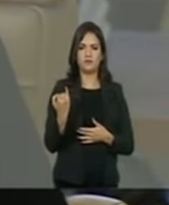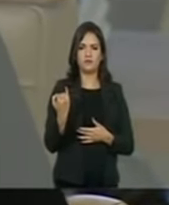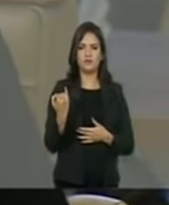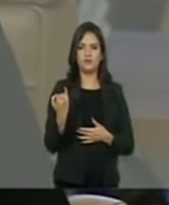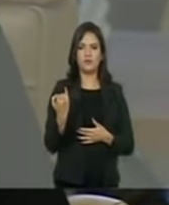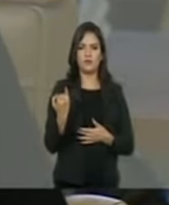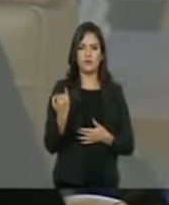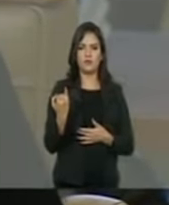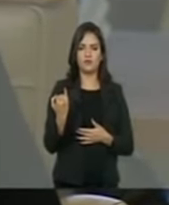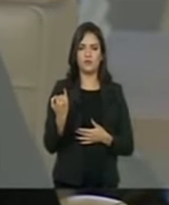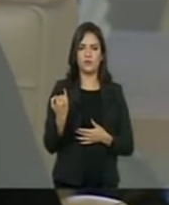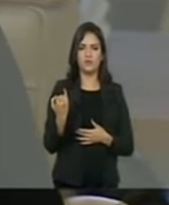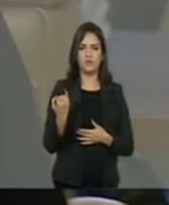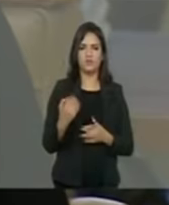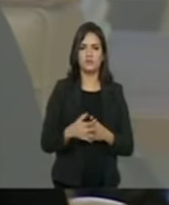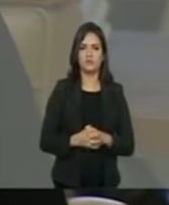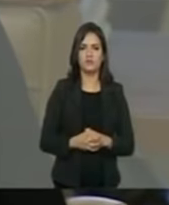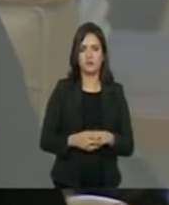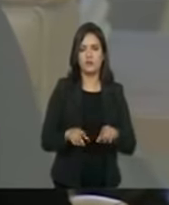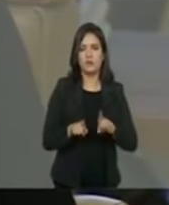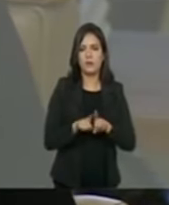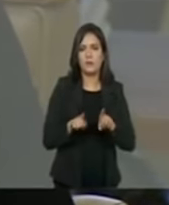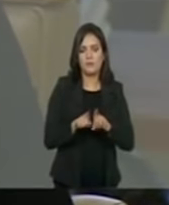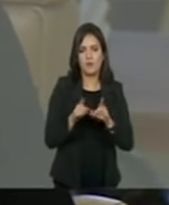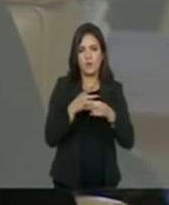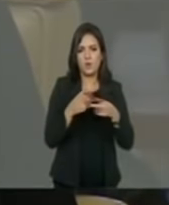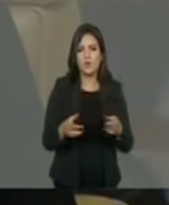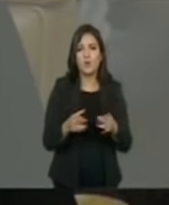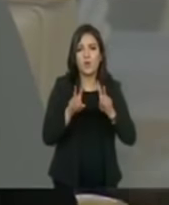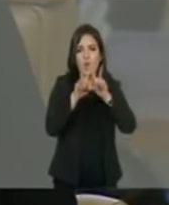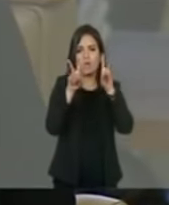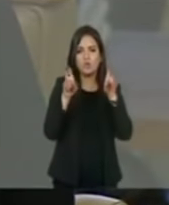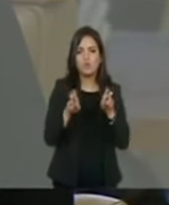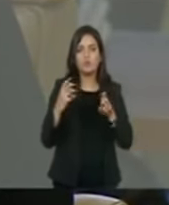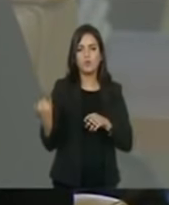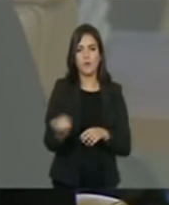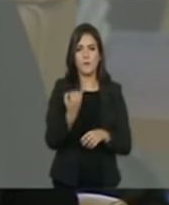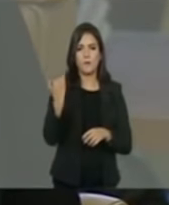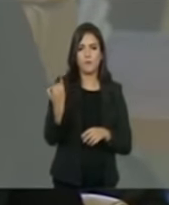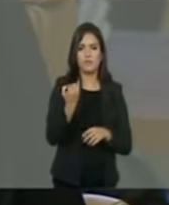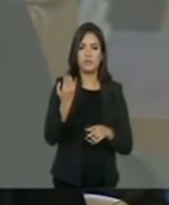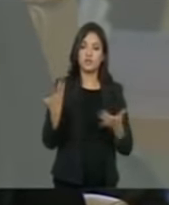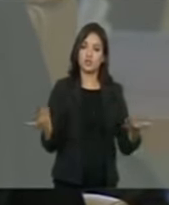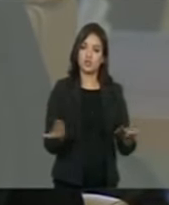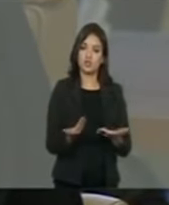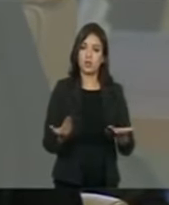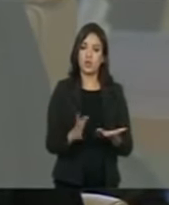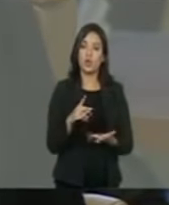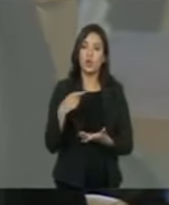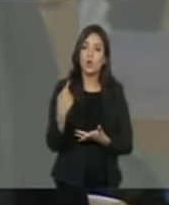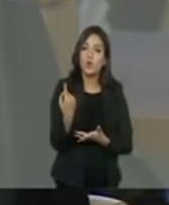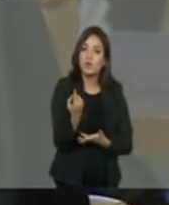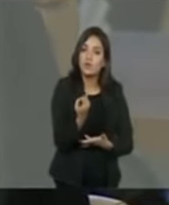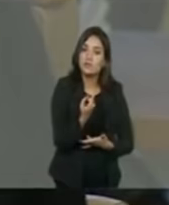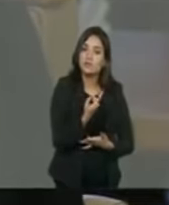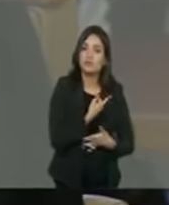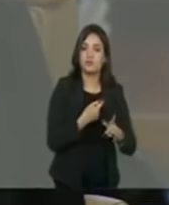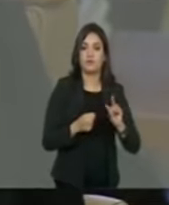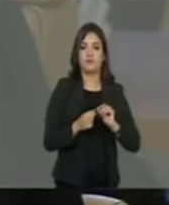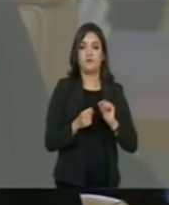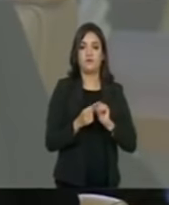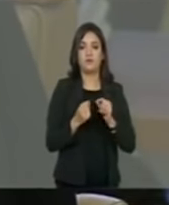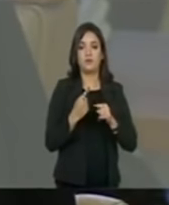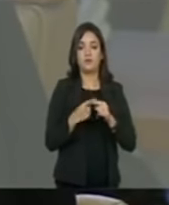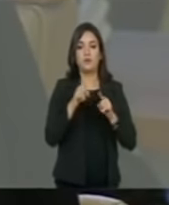quanto o importante como esta que nós estamos agora apreciar e que envolve o